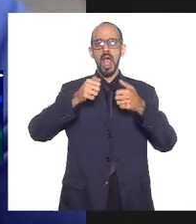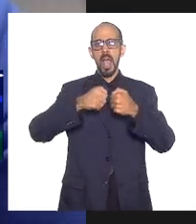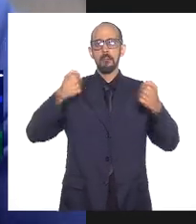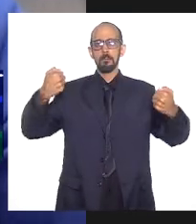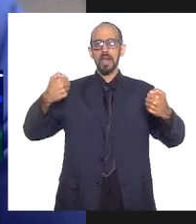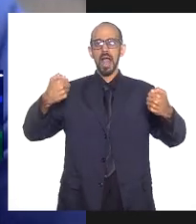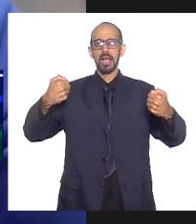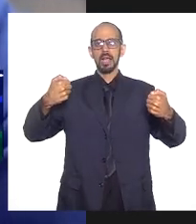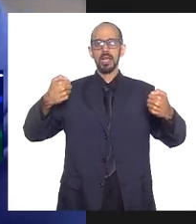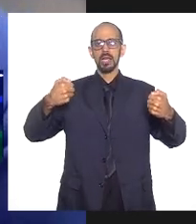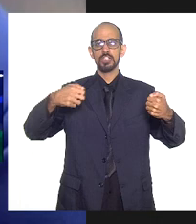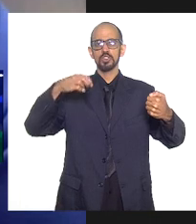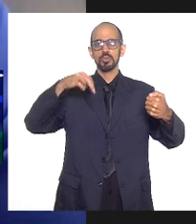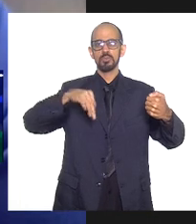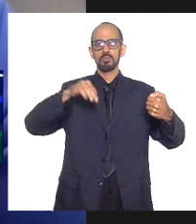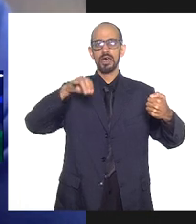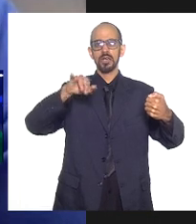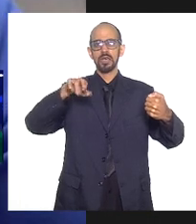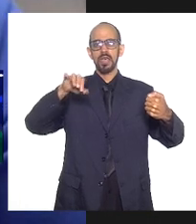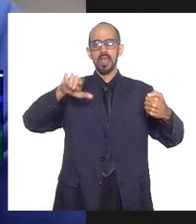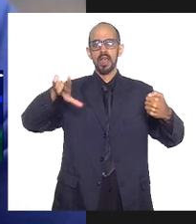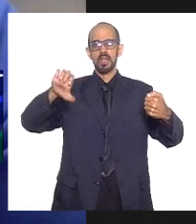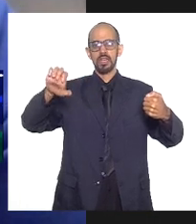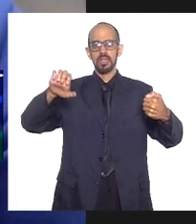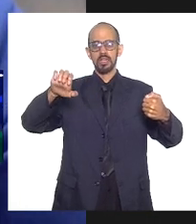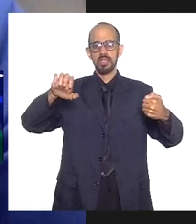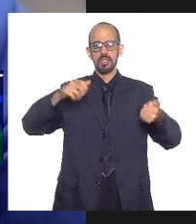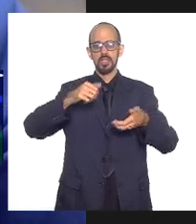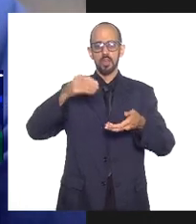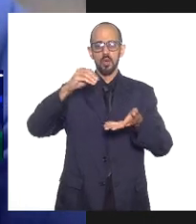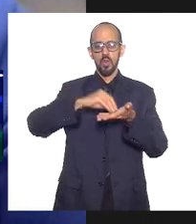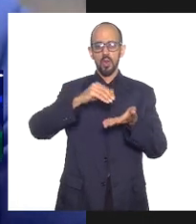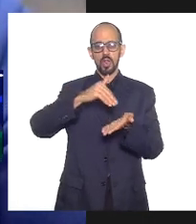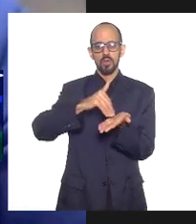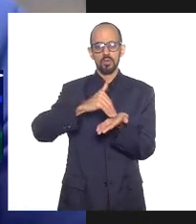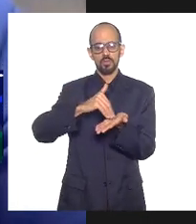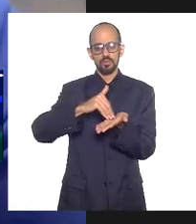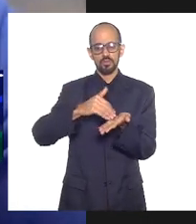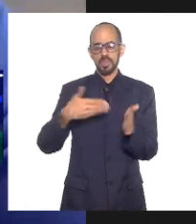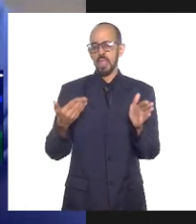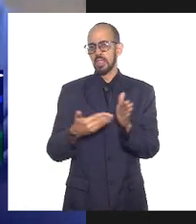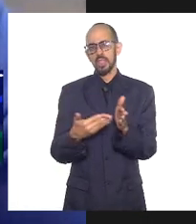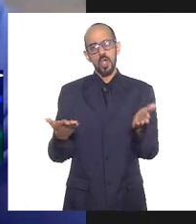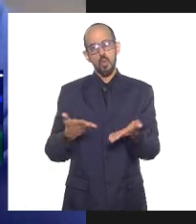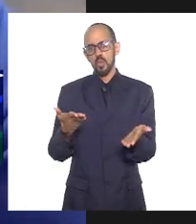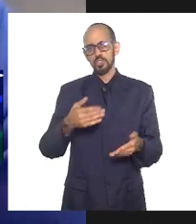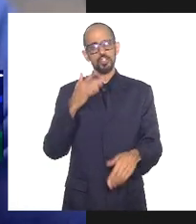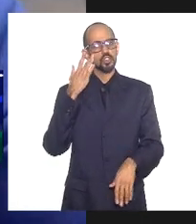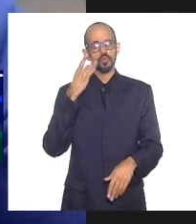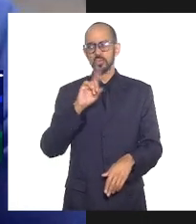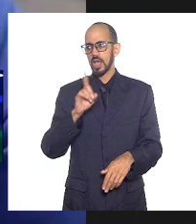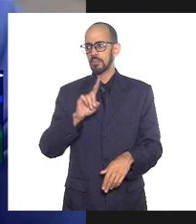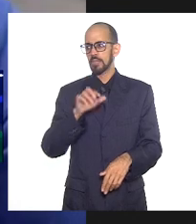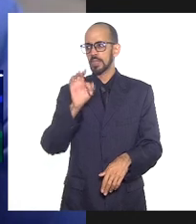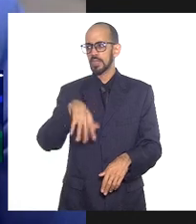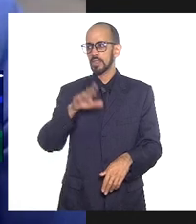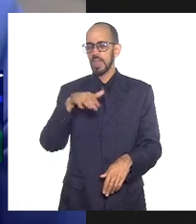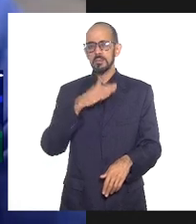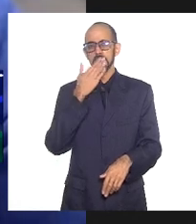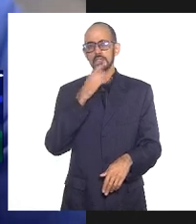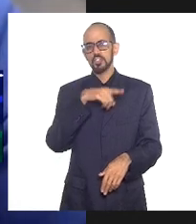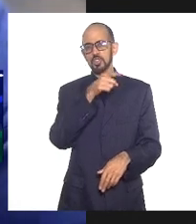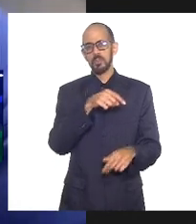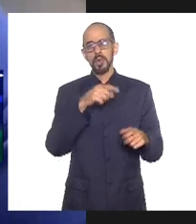emoldurando, colocando no seu gabinete, e ainda hoje não sabemos quem mandou matar Marielle Franco. E quando Marielle Franco